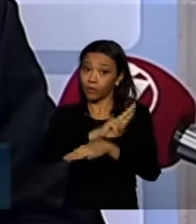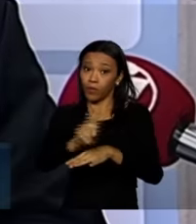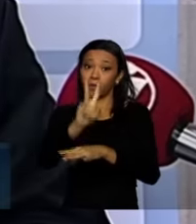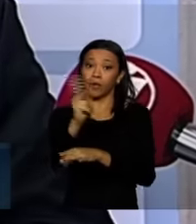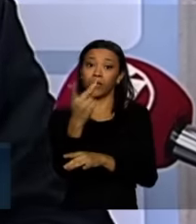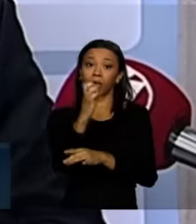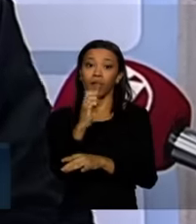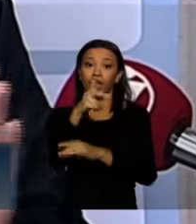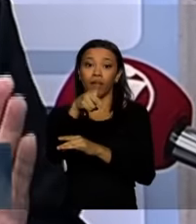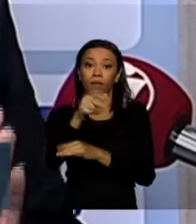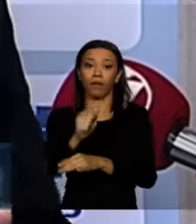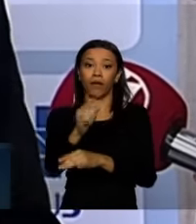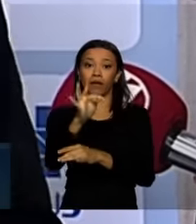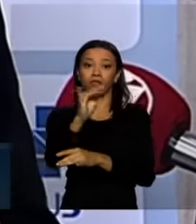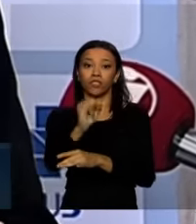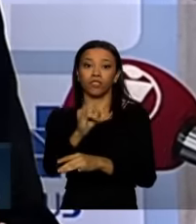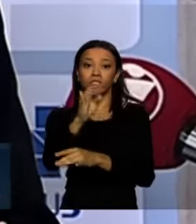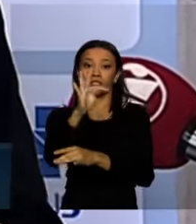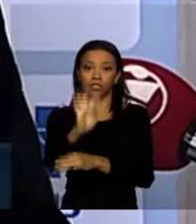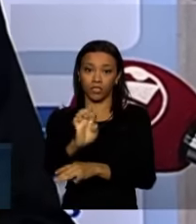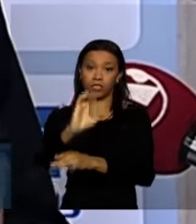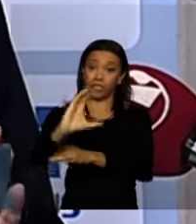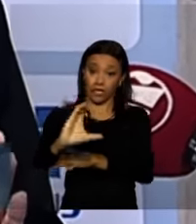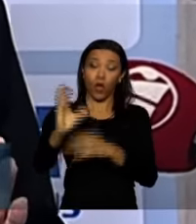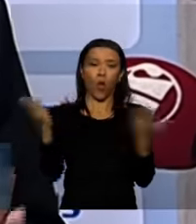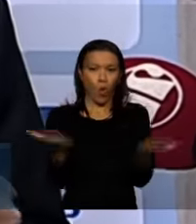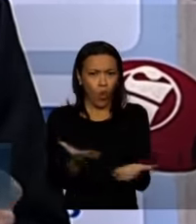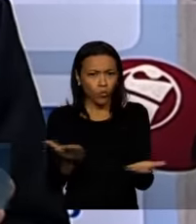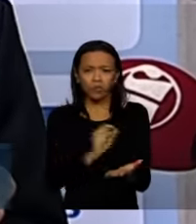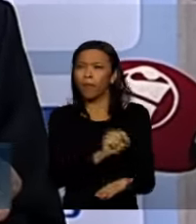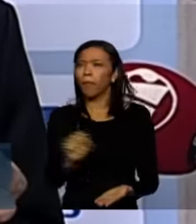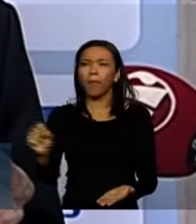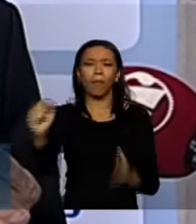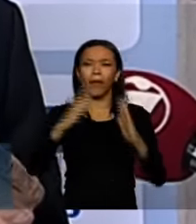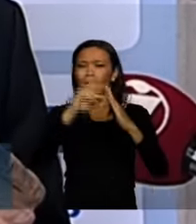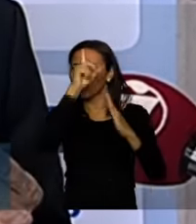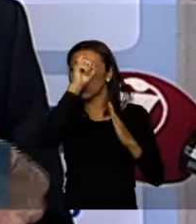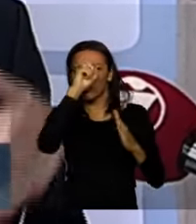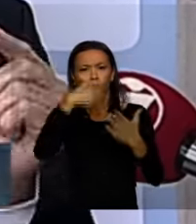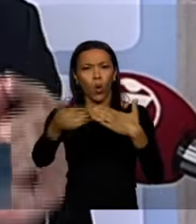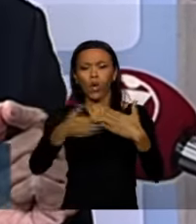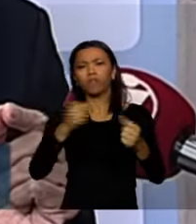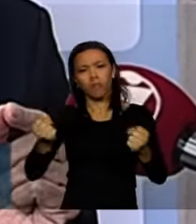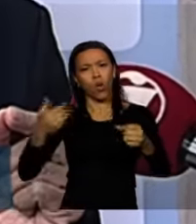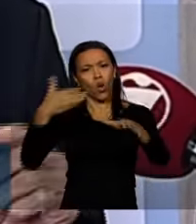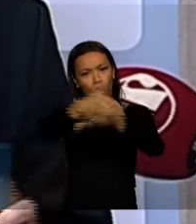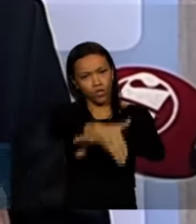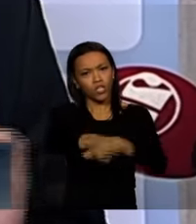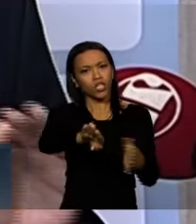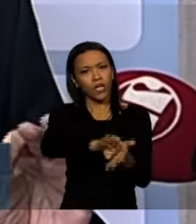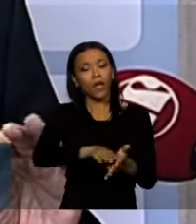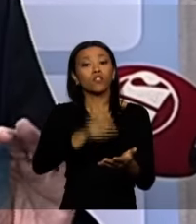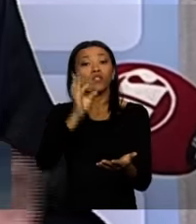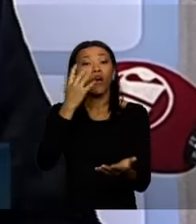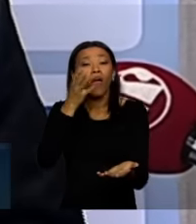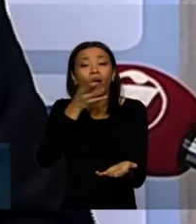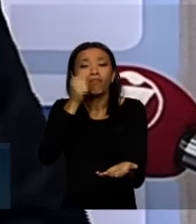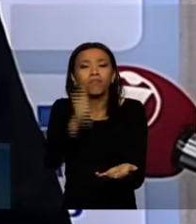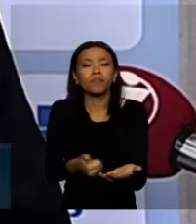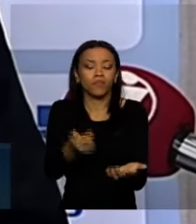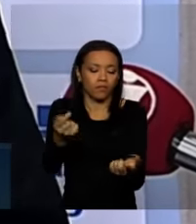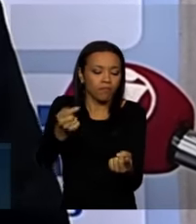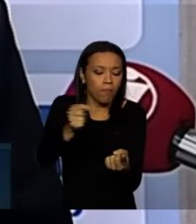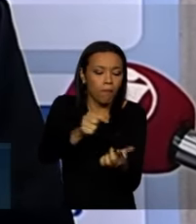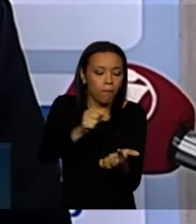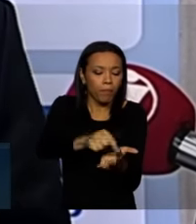disponibilizado em todos os sistemas do SUS teste rápido que a pessoa pode furar o d com uma gotinha de sangue já ter ali